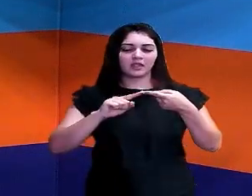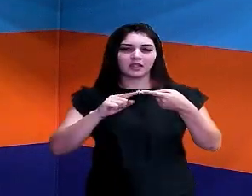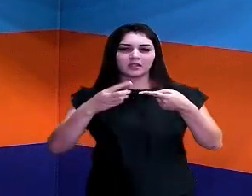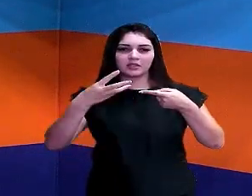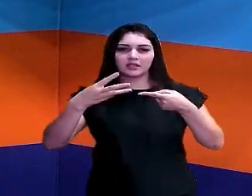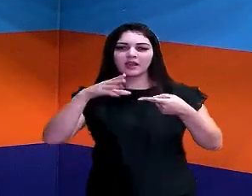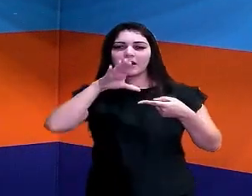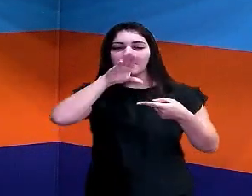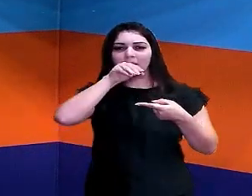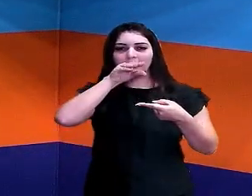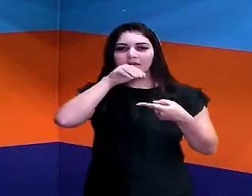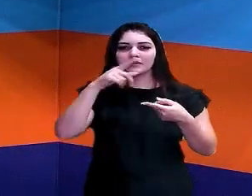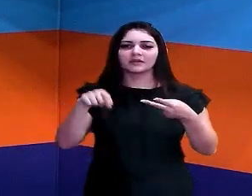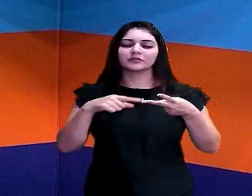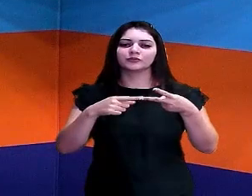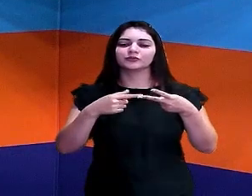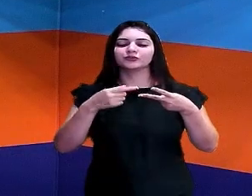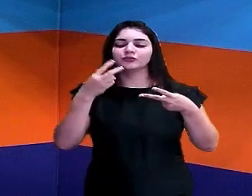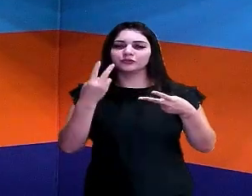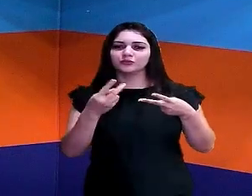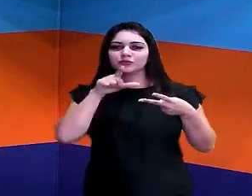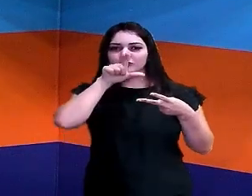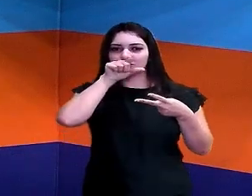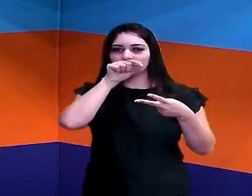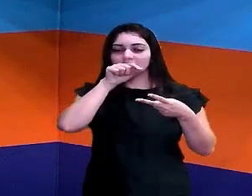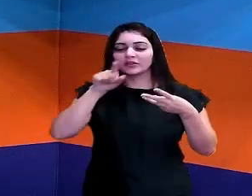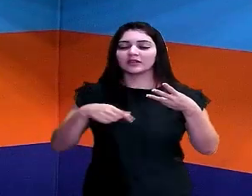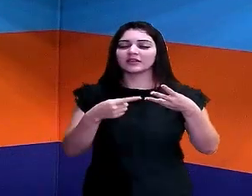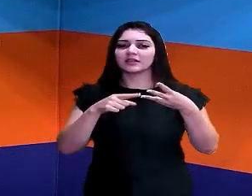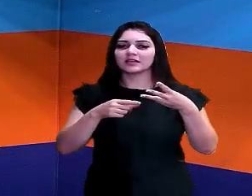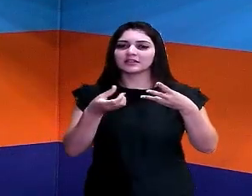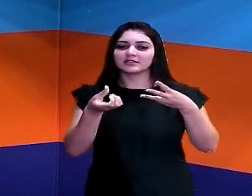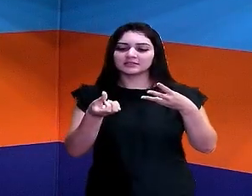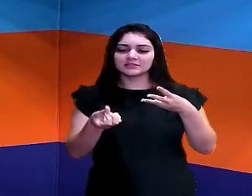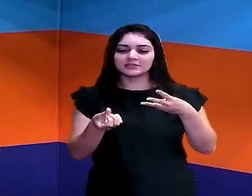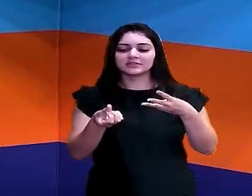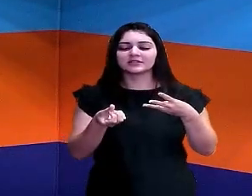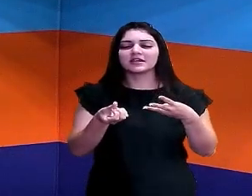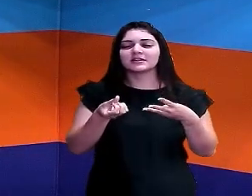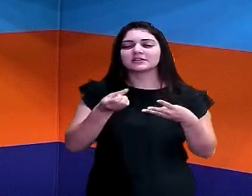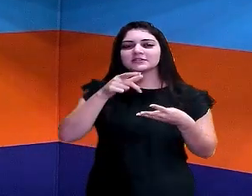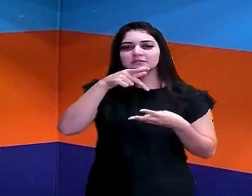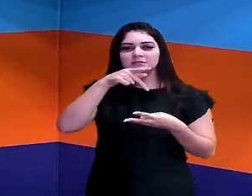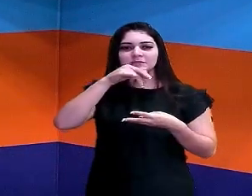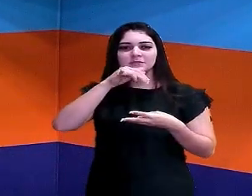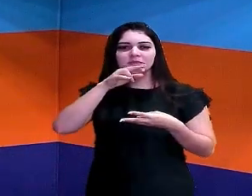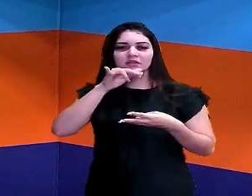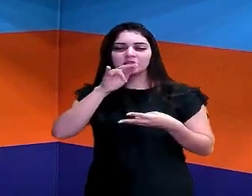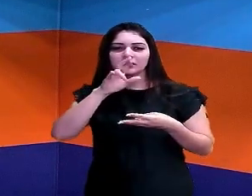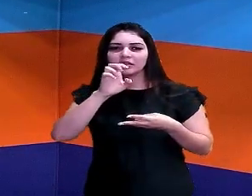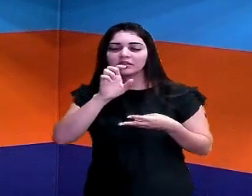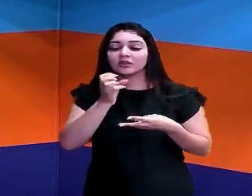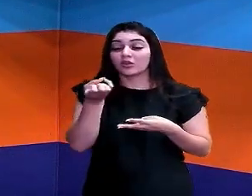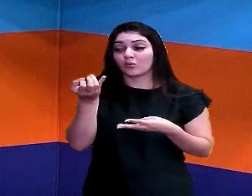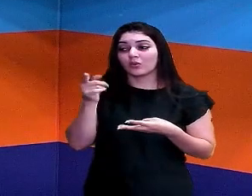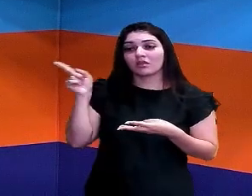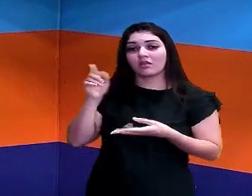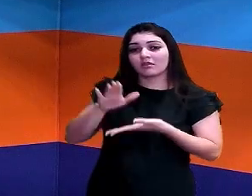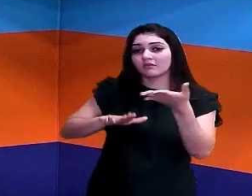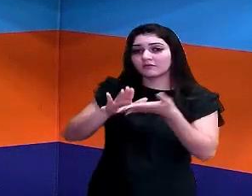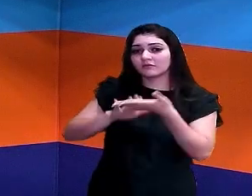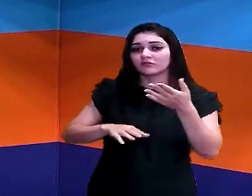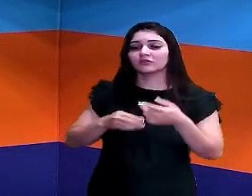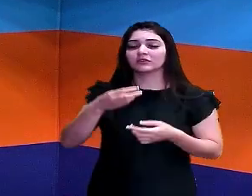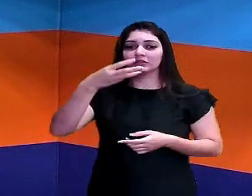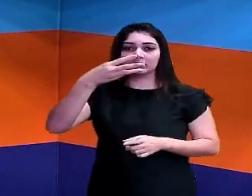três papagaios, duas calopsitas e seis periquitos. Então tá aqui. Foi essa quantidade que fugiu.